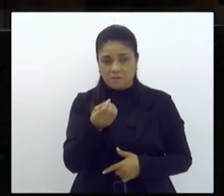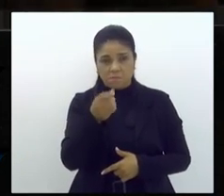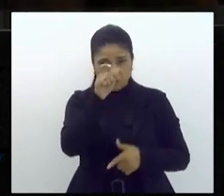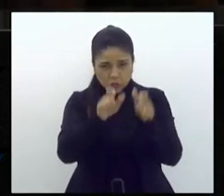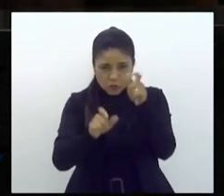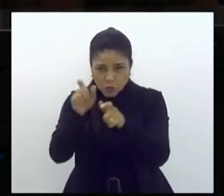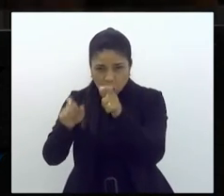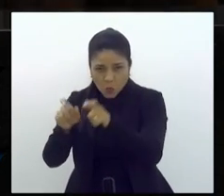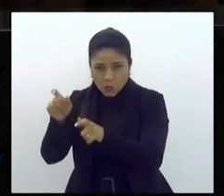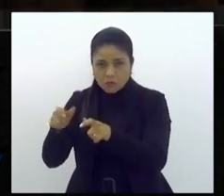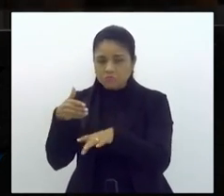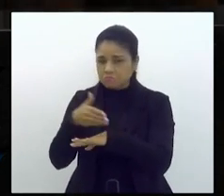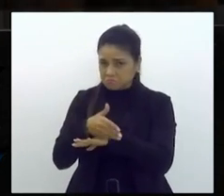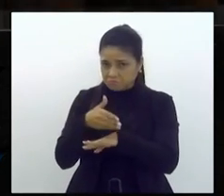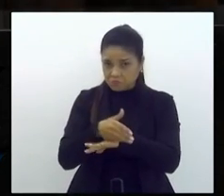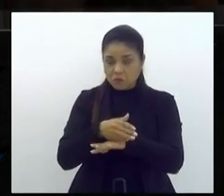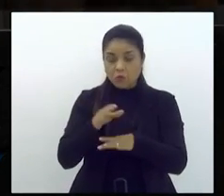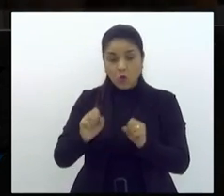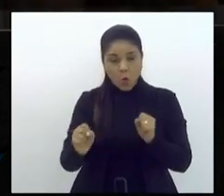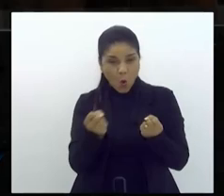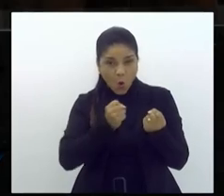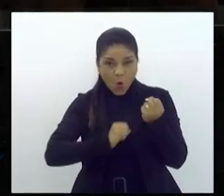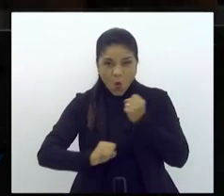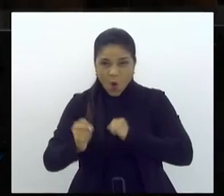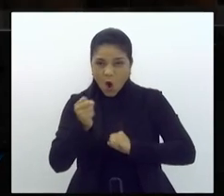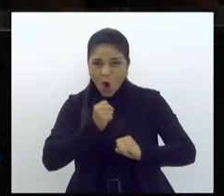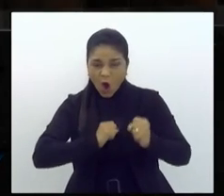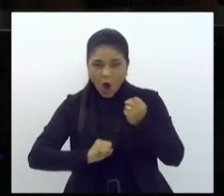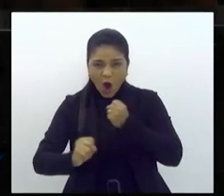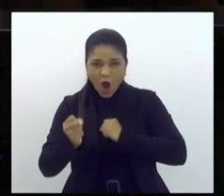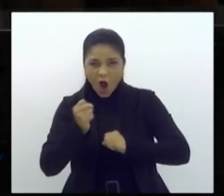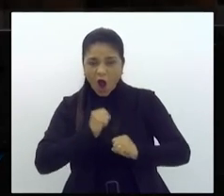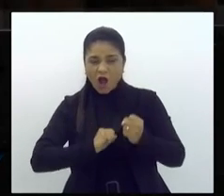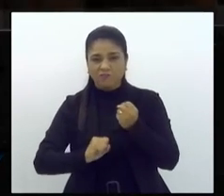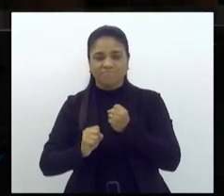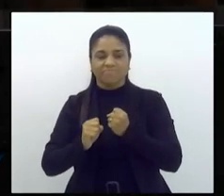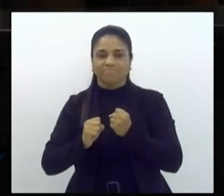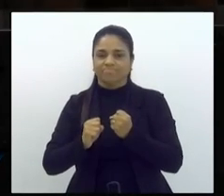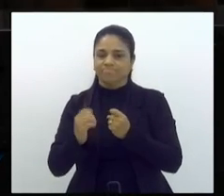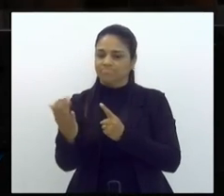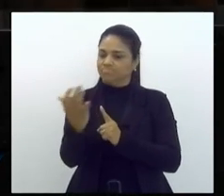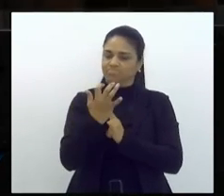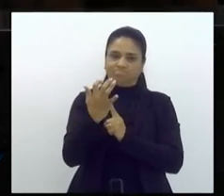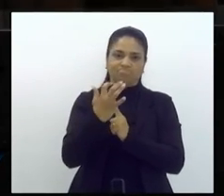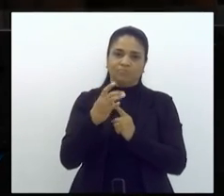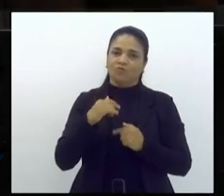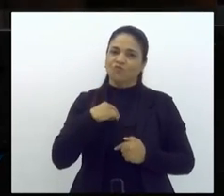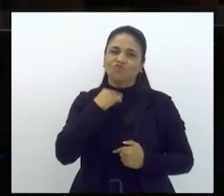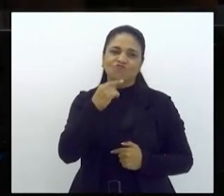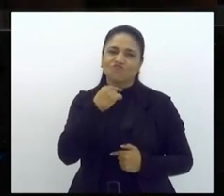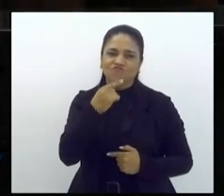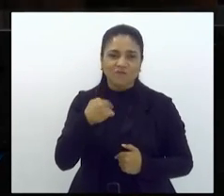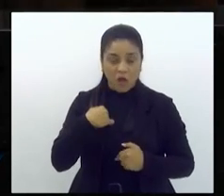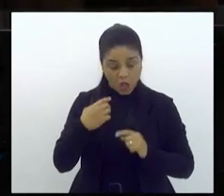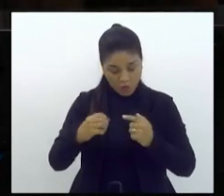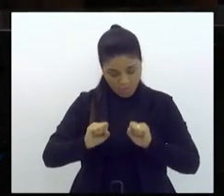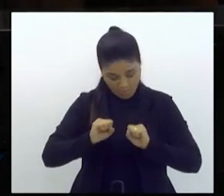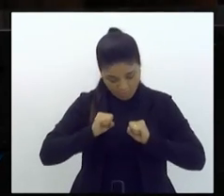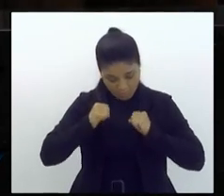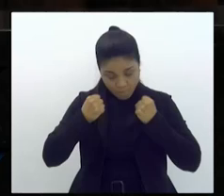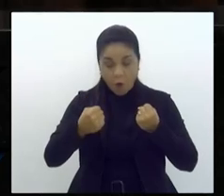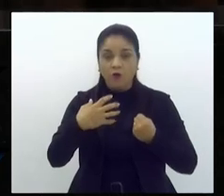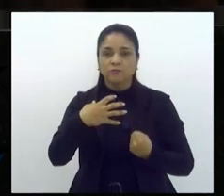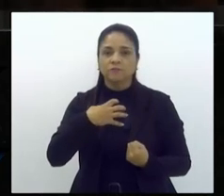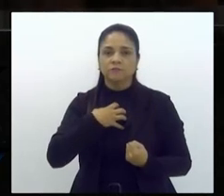a intolerância e as ameaças não nos intimidam ao contrário nos deixam mais fortes para